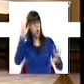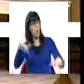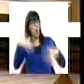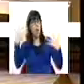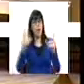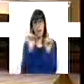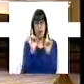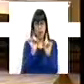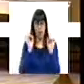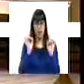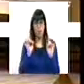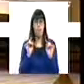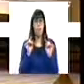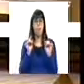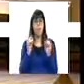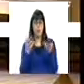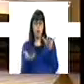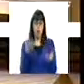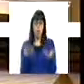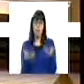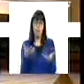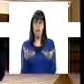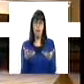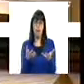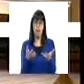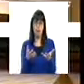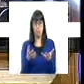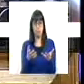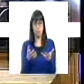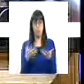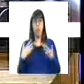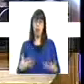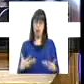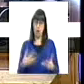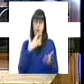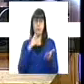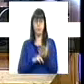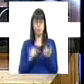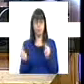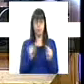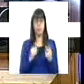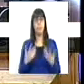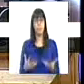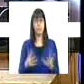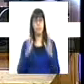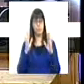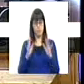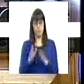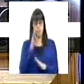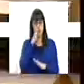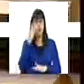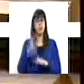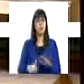qualquer maneira, é para comparar com aquilo que agora estamos efetivamente a discutir. Ora bem,